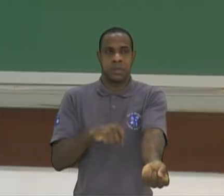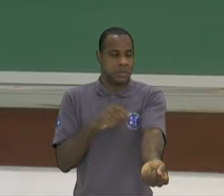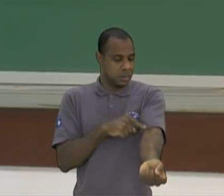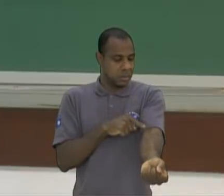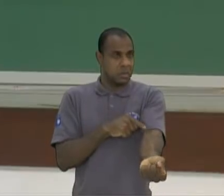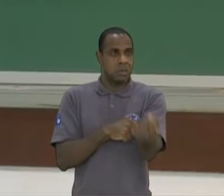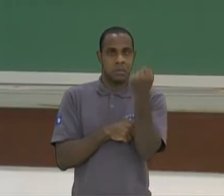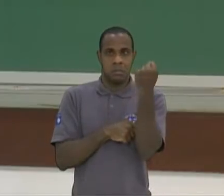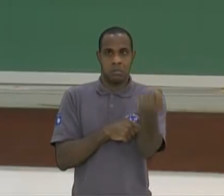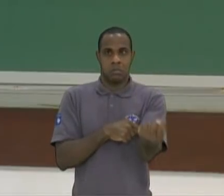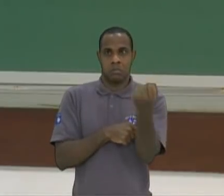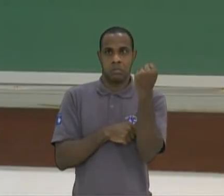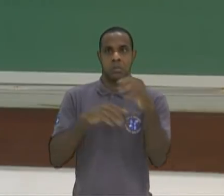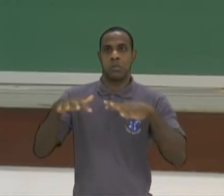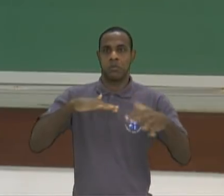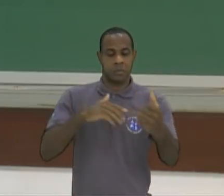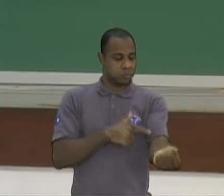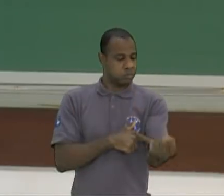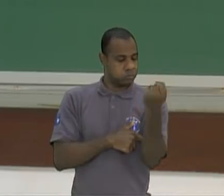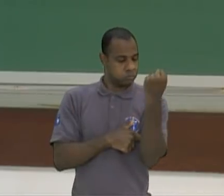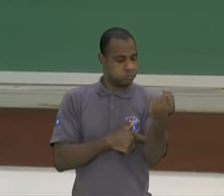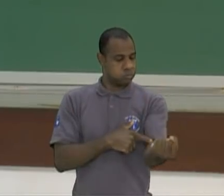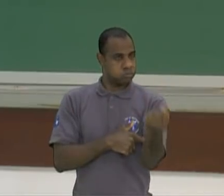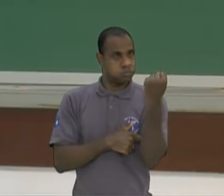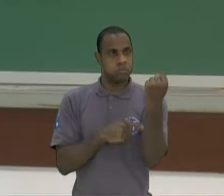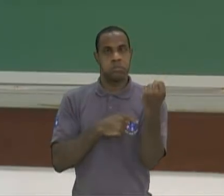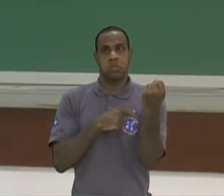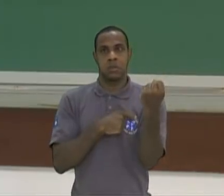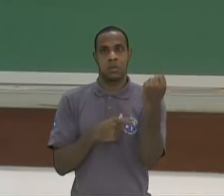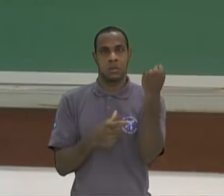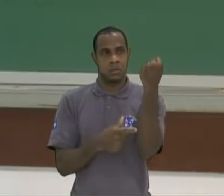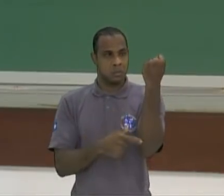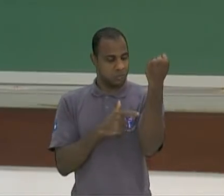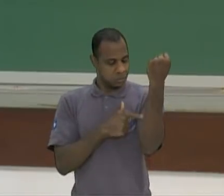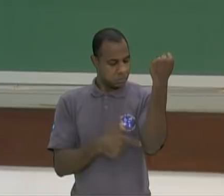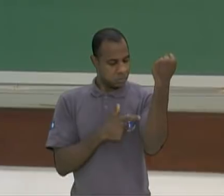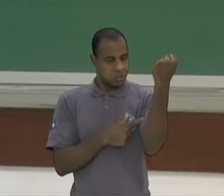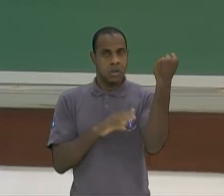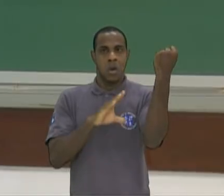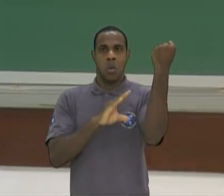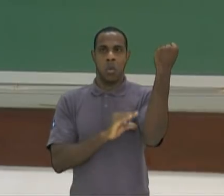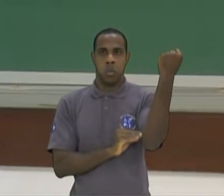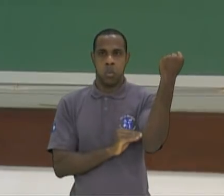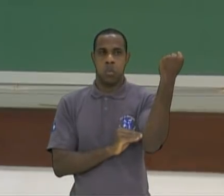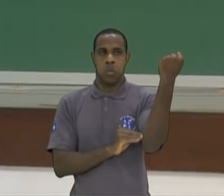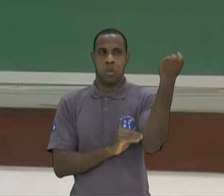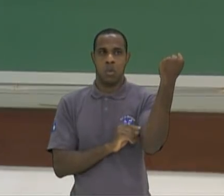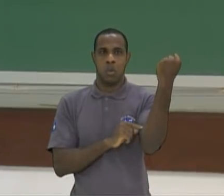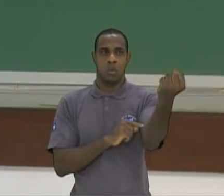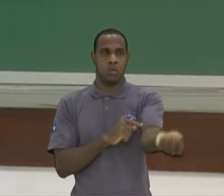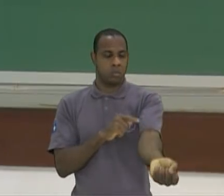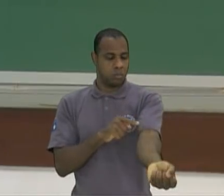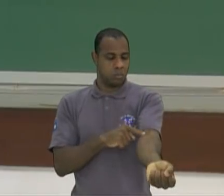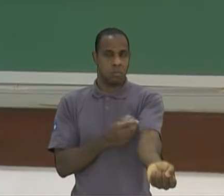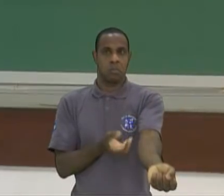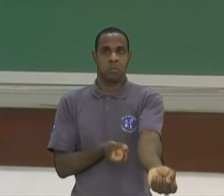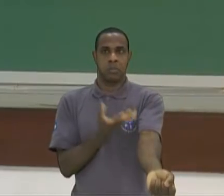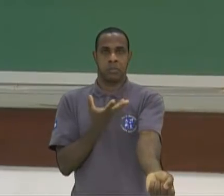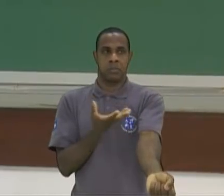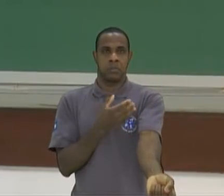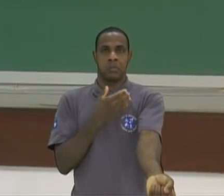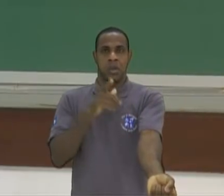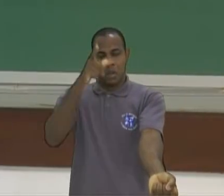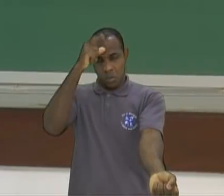né? Aqui eu tenho um movimento, meu bíceps se contrai, meu tríceps relaxa. O sentido contrário é a mesma coisa, né? O bíceps